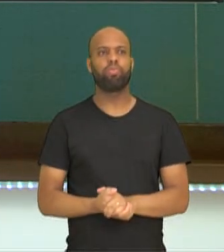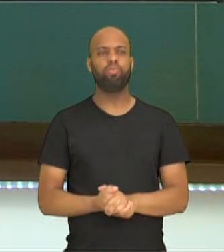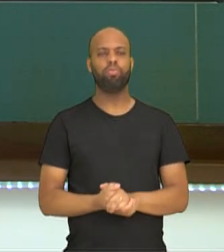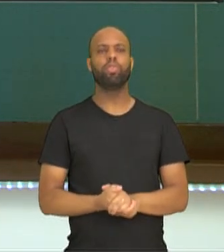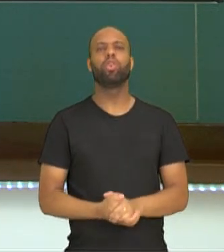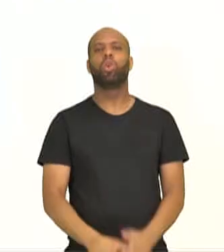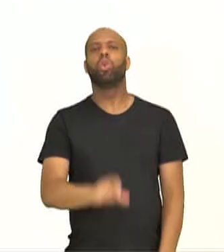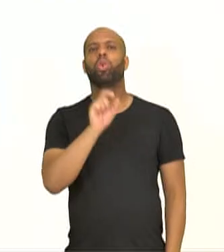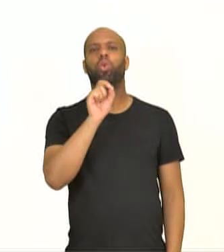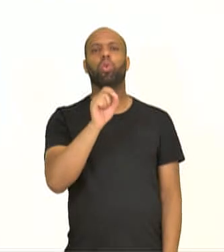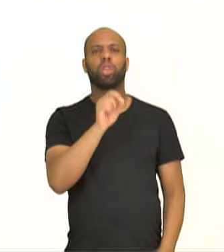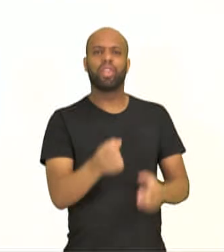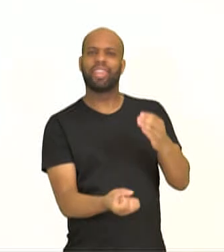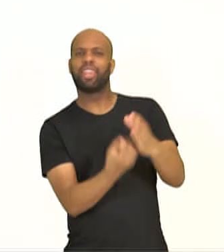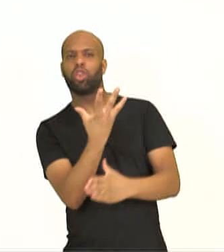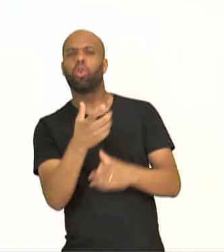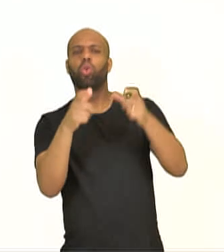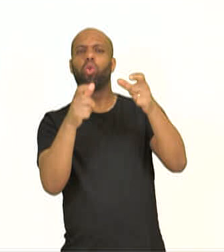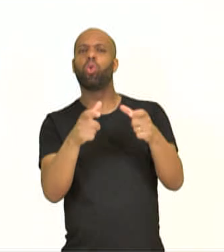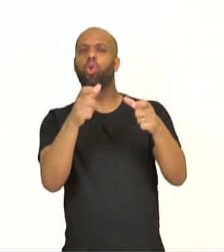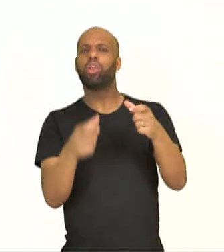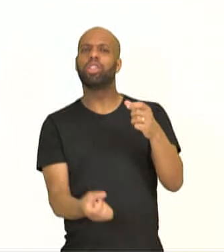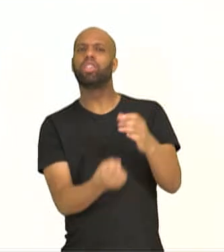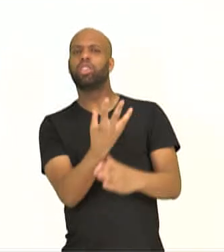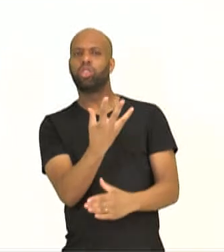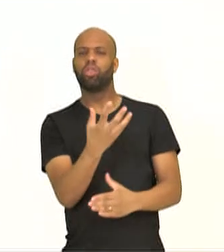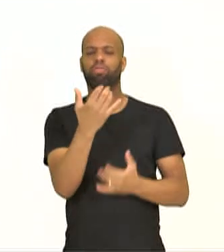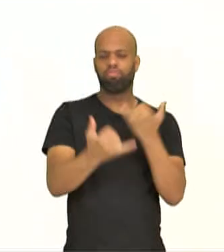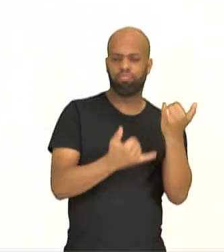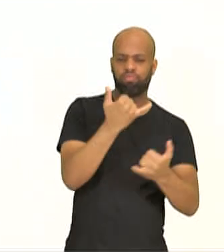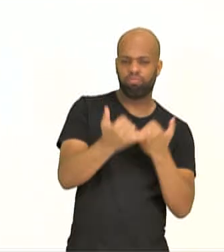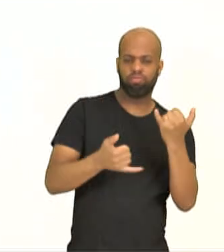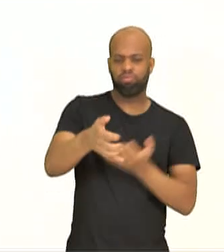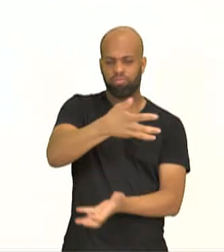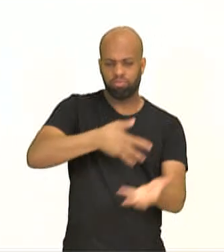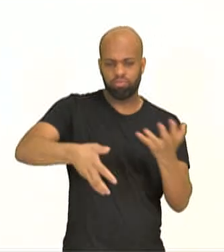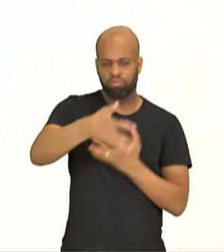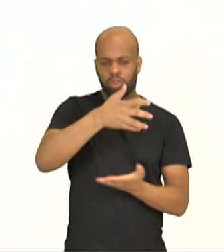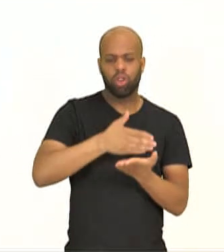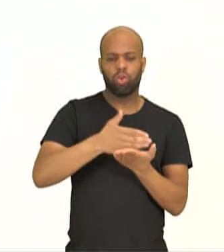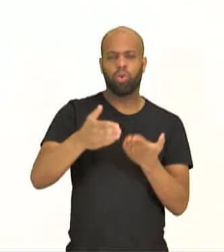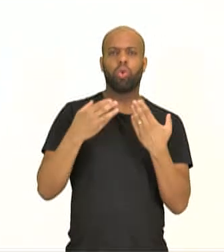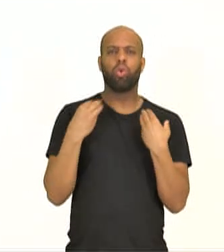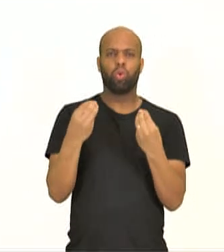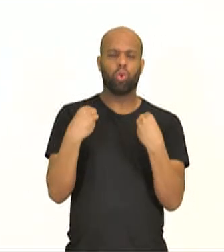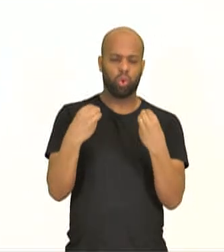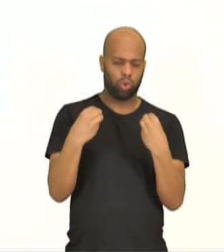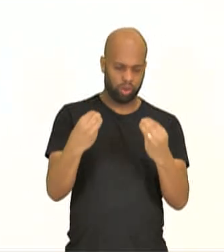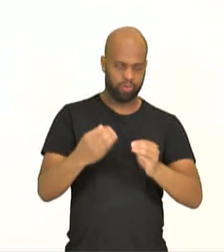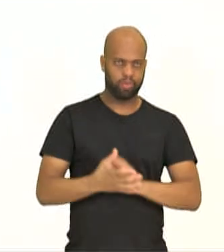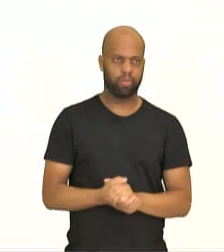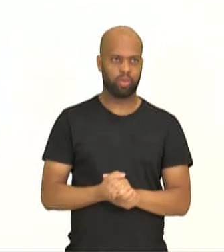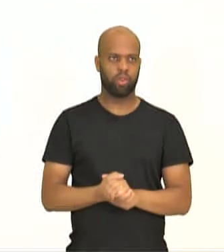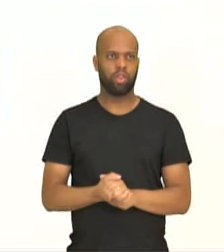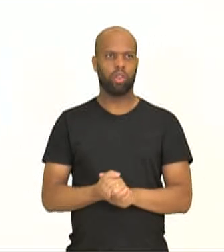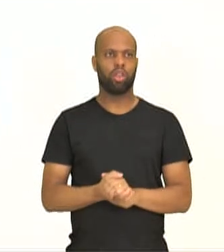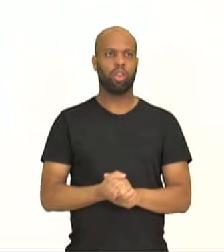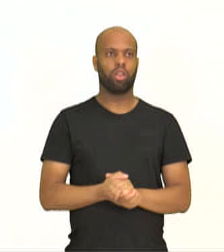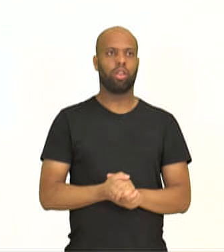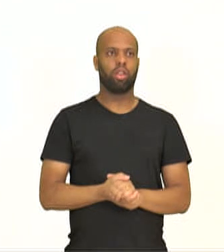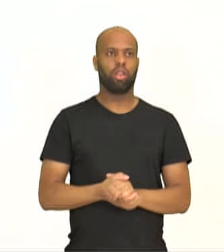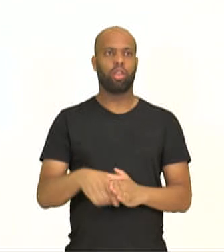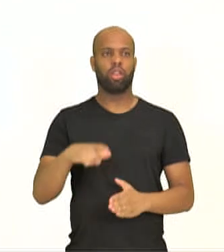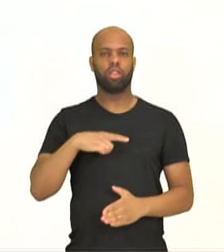E qual que é a origem desses jogos cooperativos? Da onde que eles vêm? Como que eles começaram a existir? Desde os